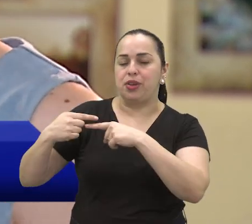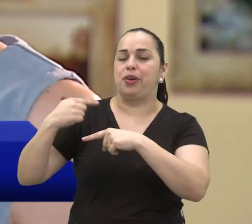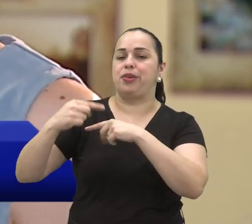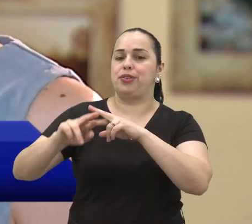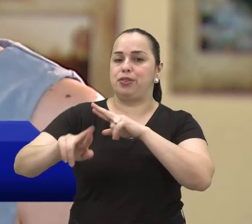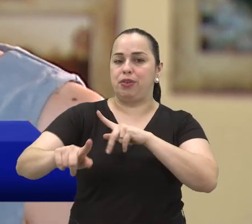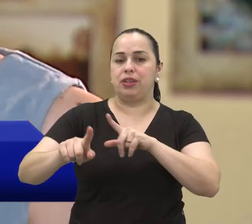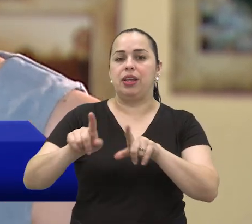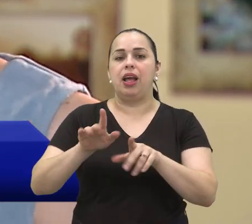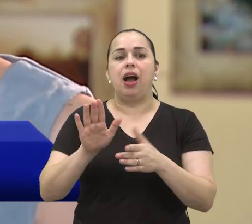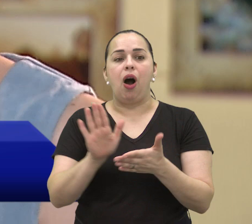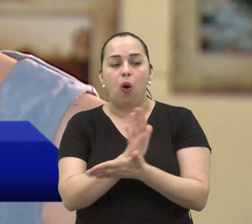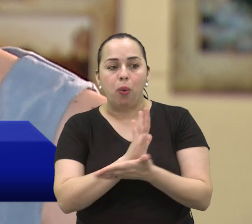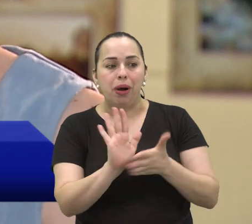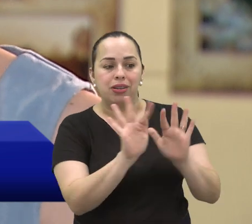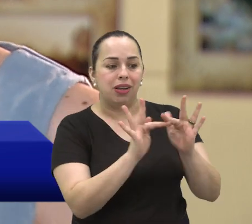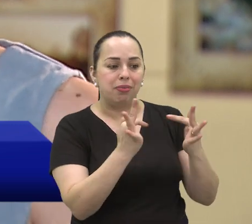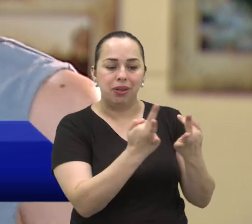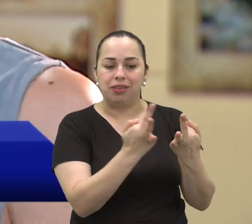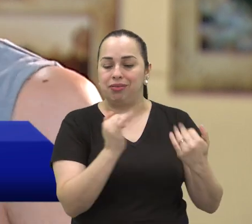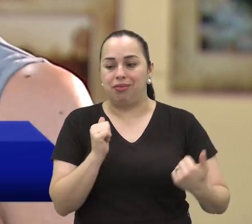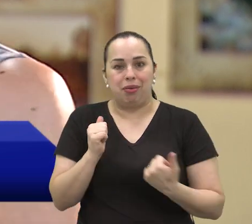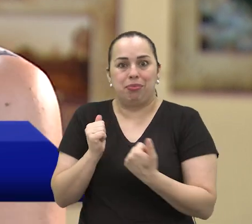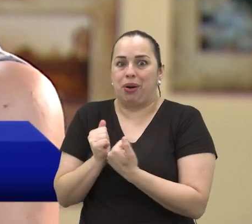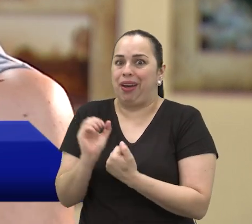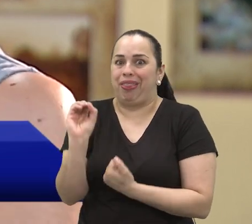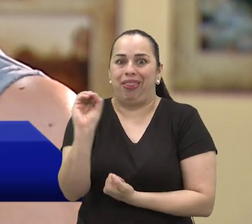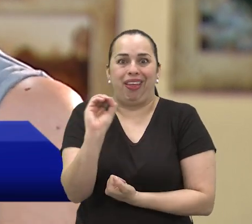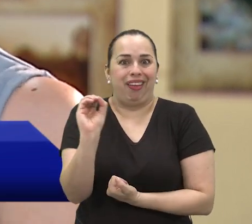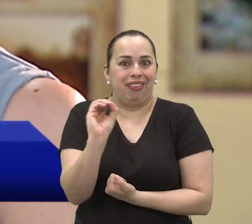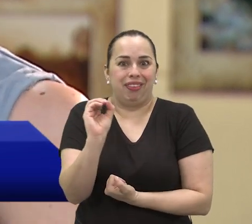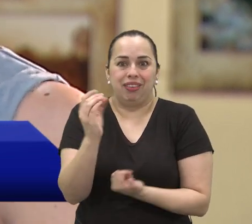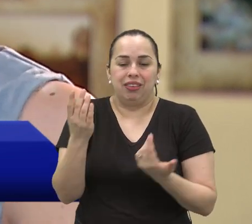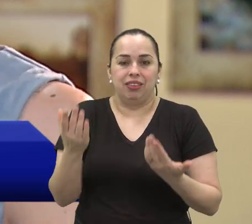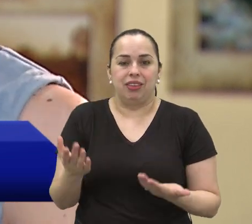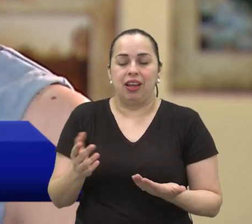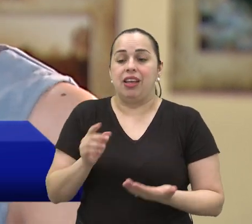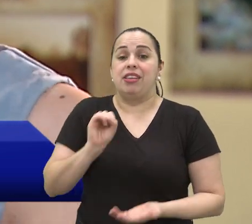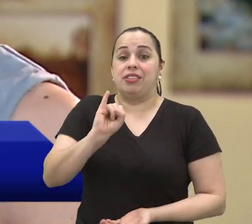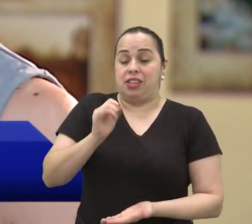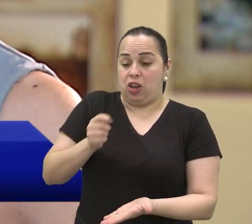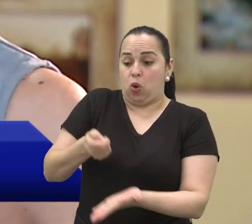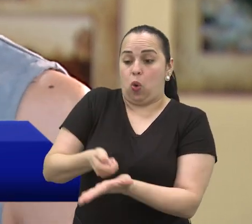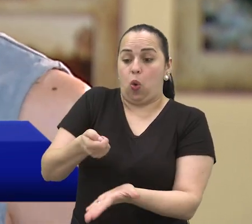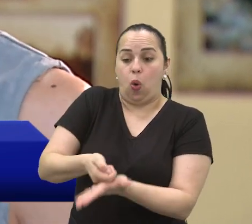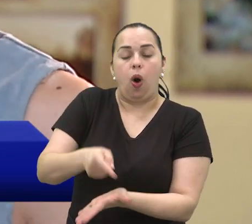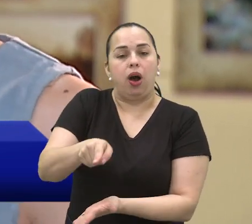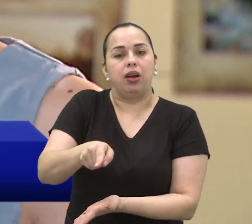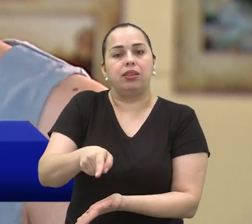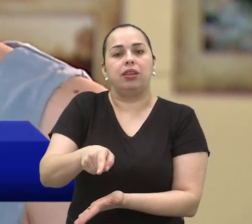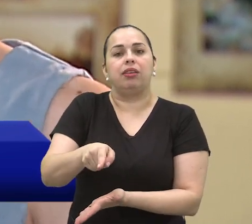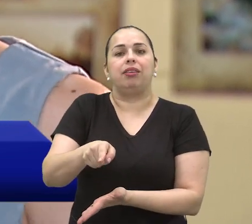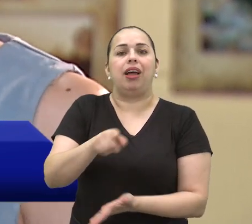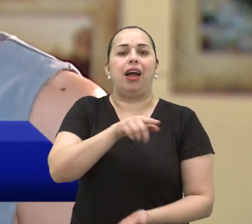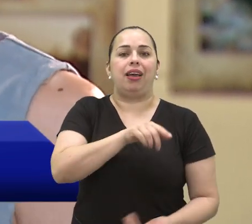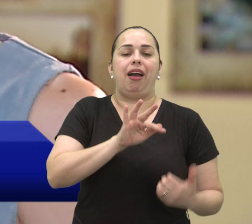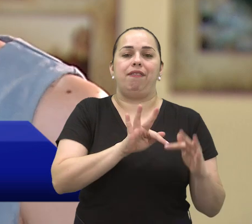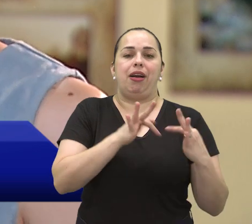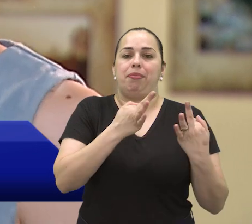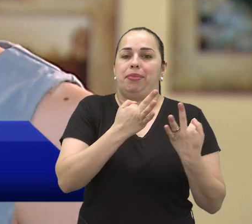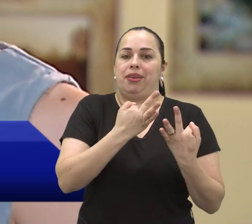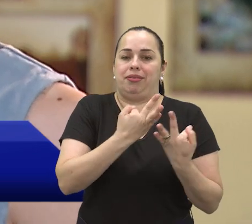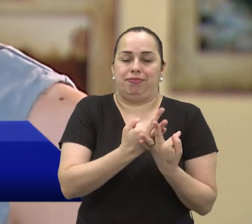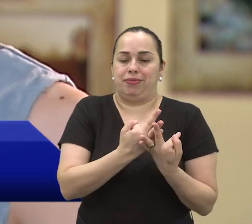problema também, né? Muitas vezes a gente vê que as famílias elas não estão apoiando os professores. Então, se o professor às vezes dá uma bronca num aluno, então ele precisa chamar a